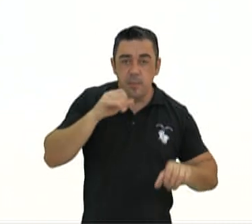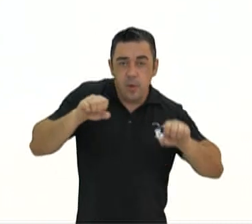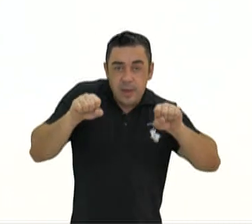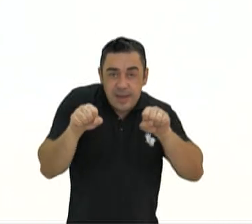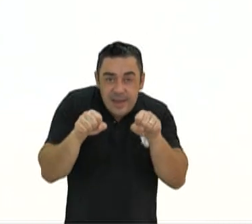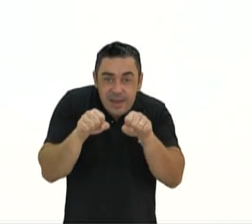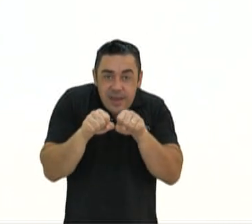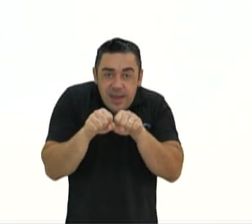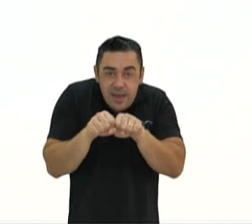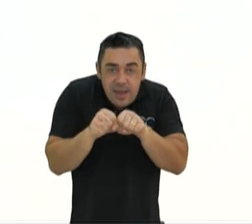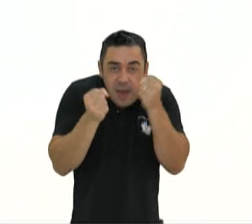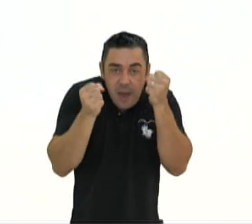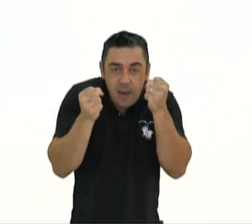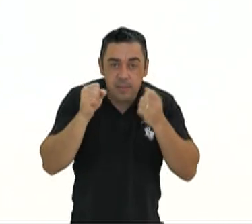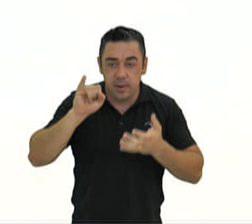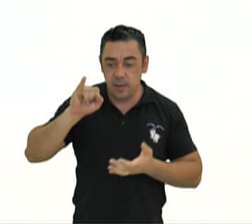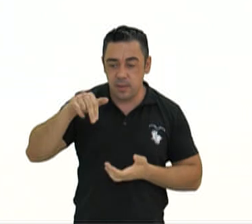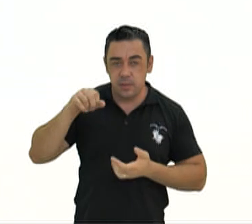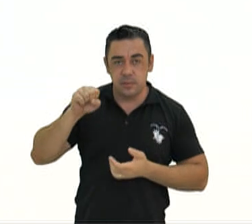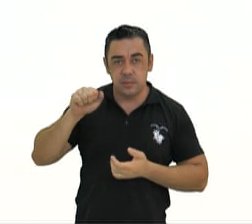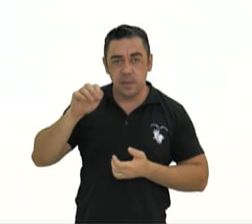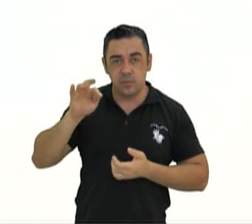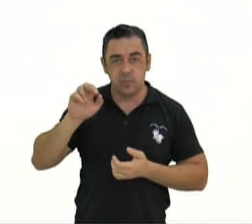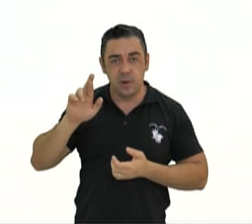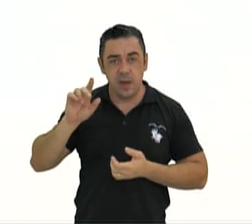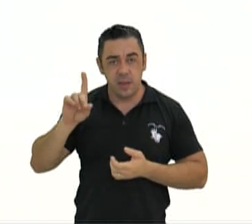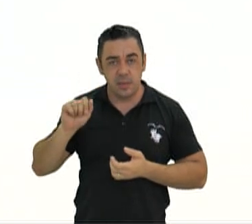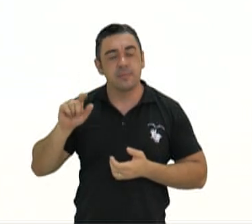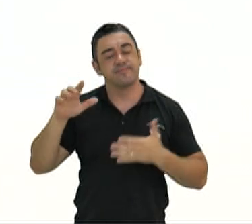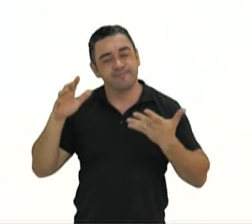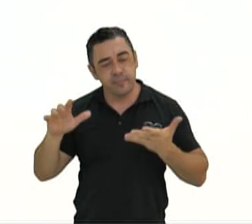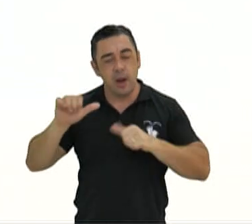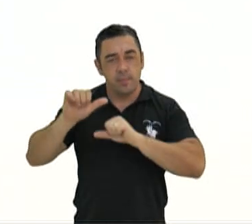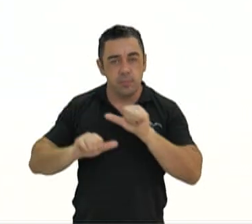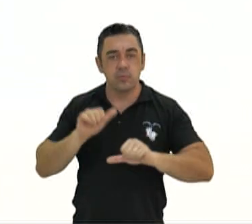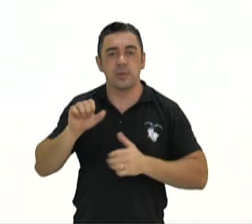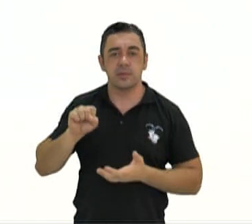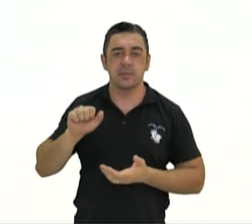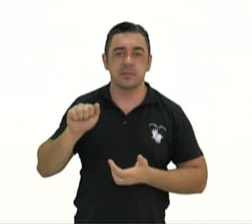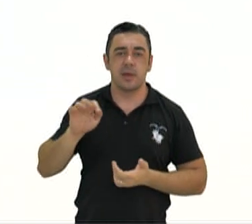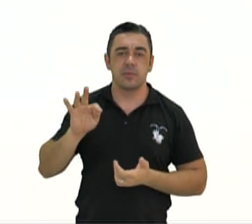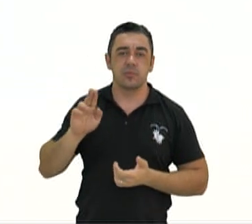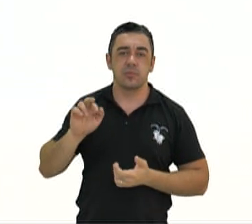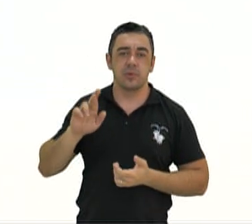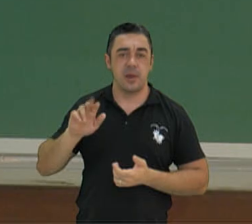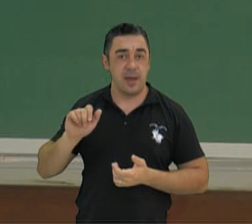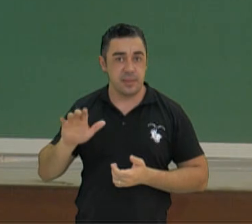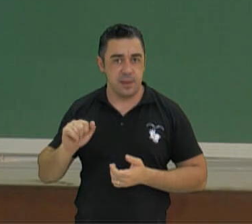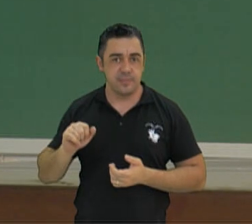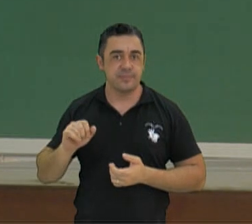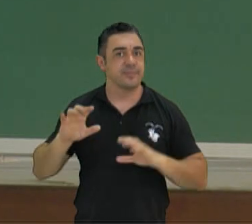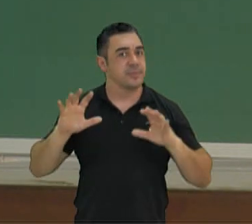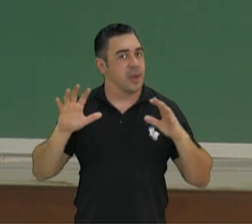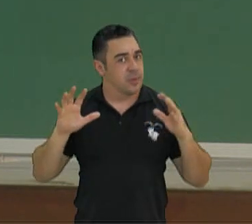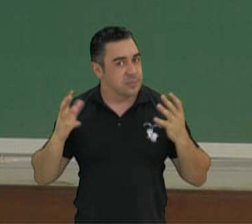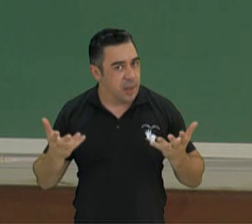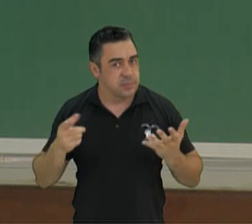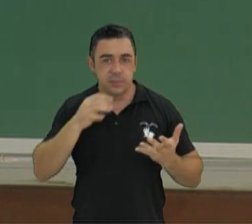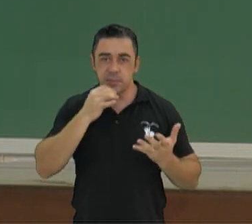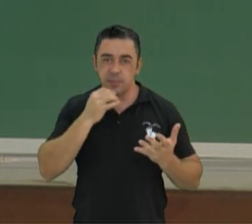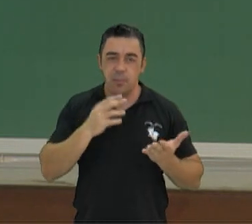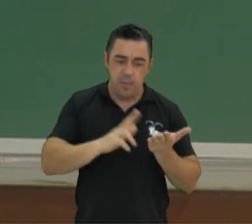essa insaturação, a molécula torna-se saturada. E isso, se o excesso de consumo